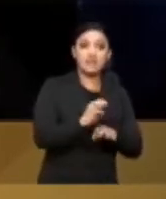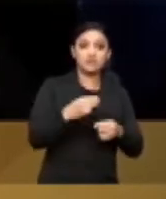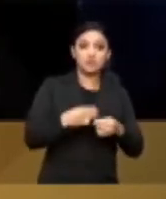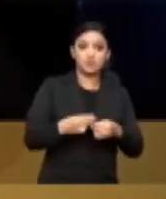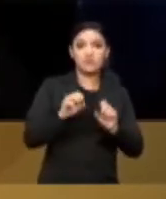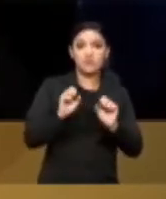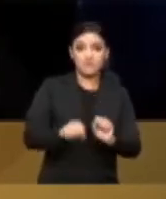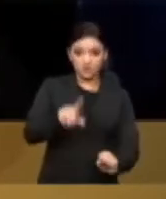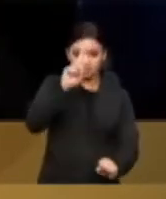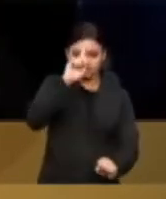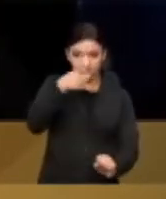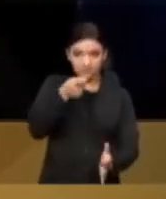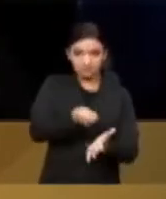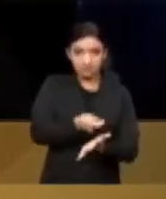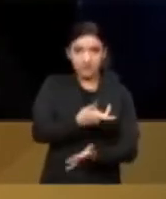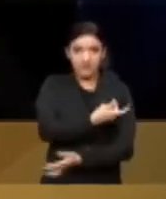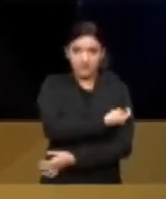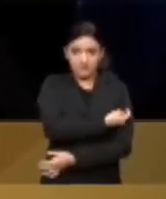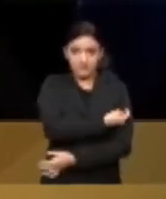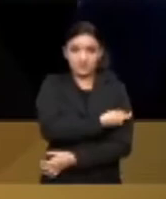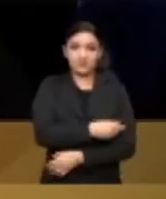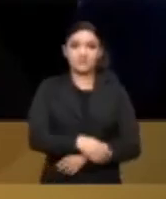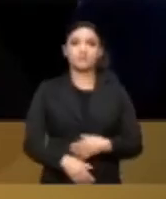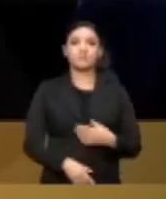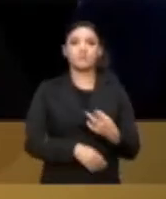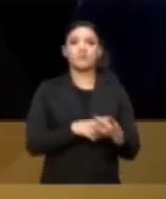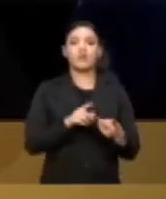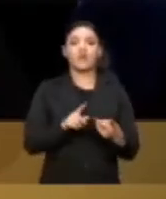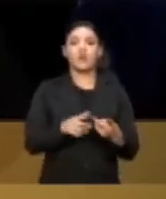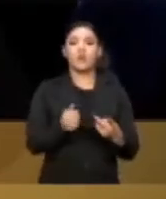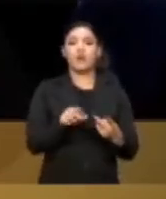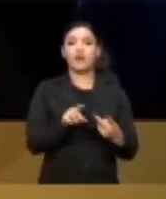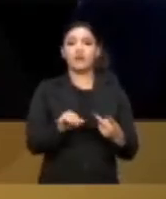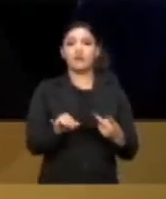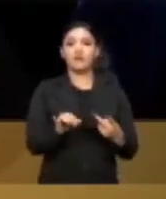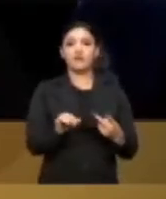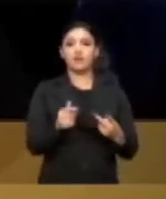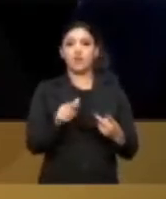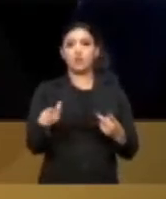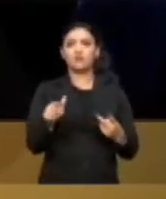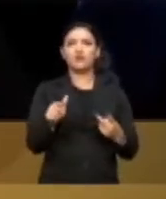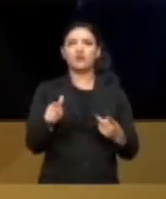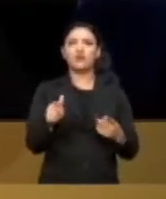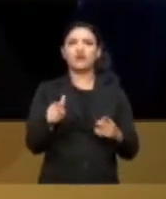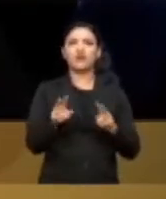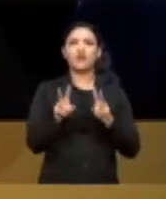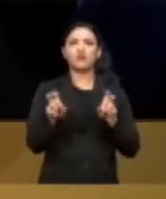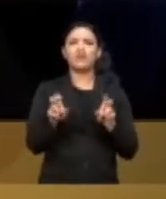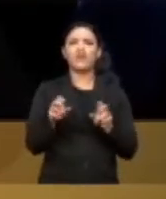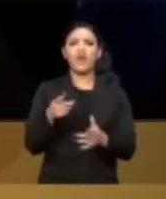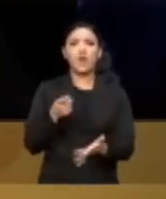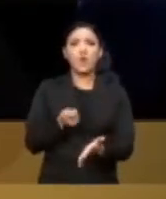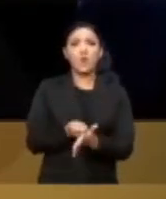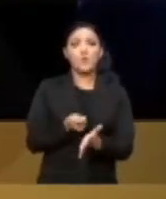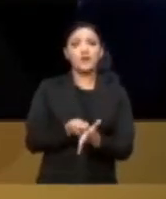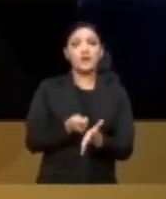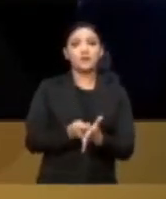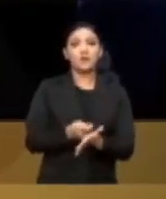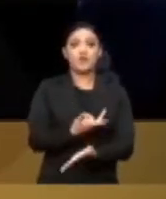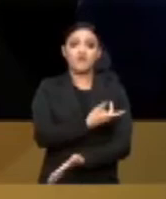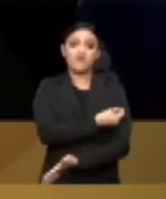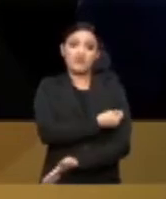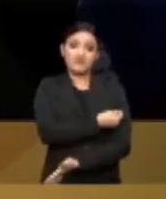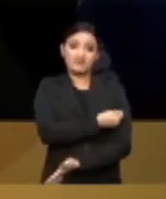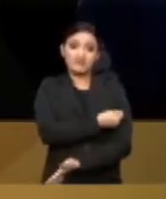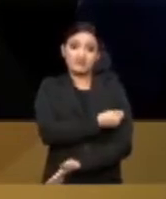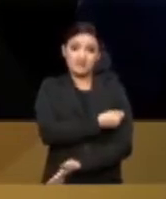vacinação obrigatória. A outra ADI, a obrigatoriedade da vacina se viola